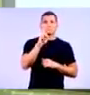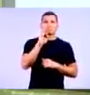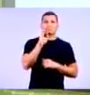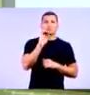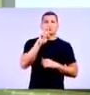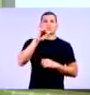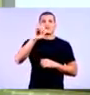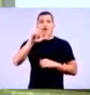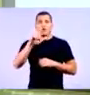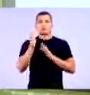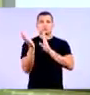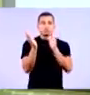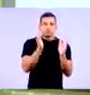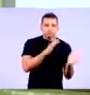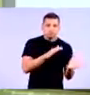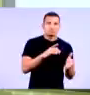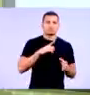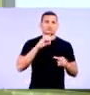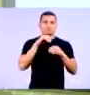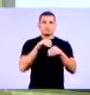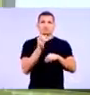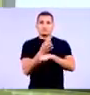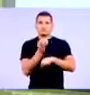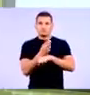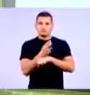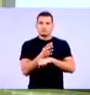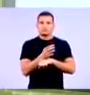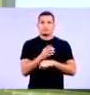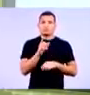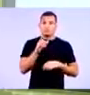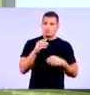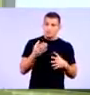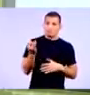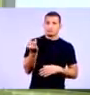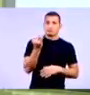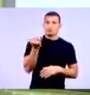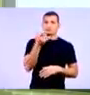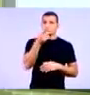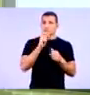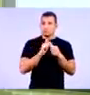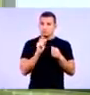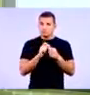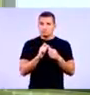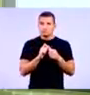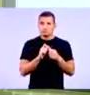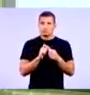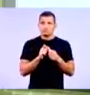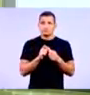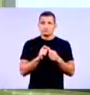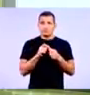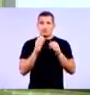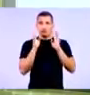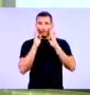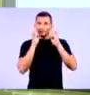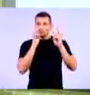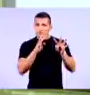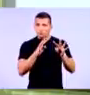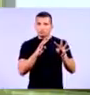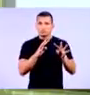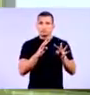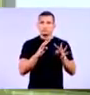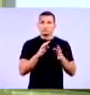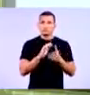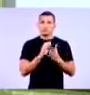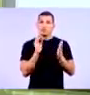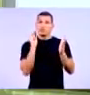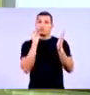também estará dentro da aula, as orientações. Então, é importante que vocês façam essa atenção, essa observação na hora de postar,